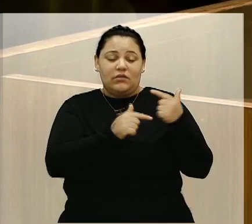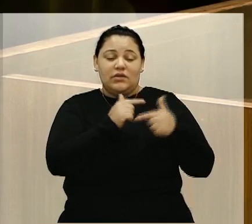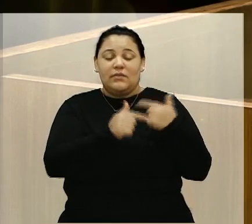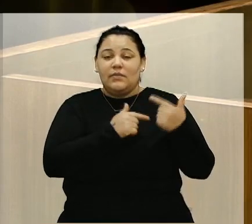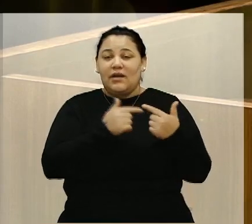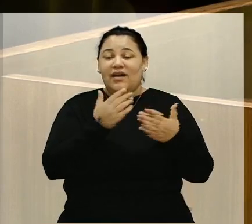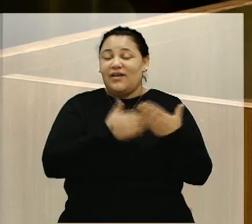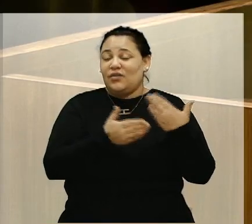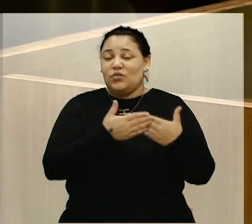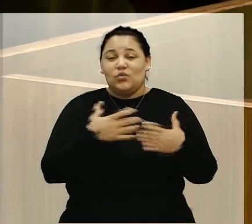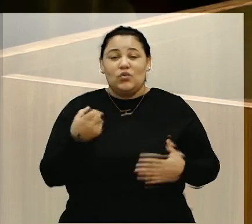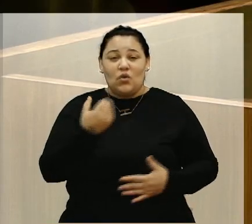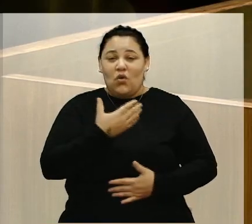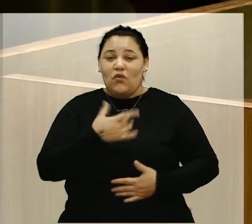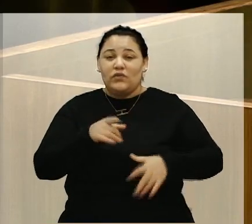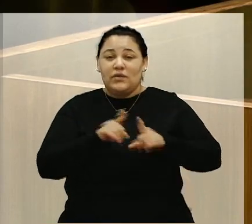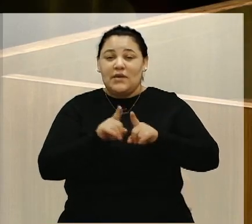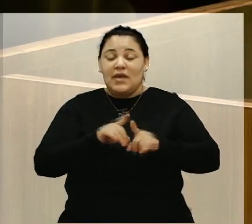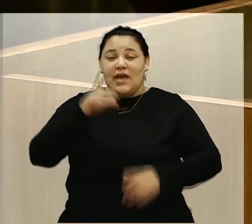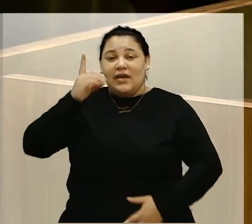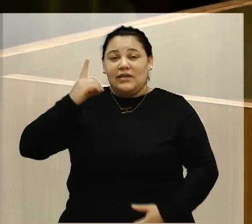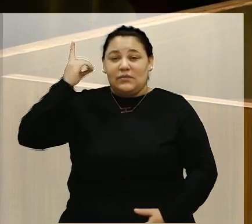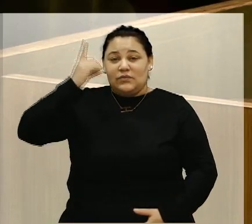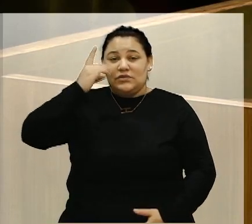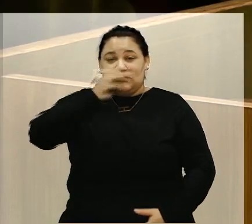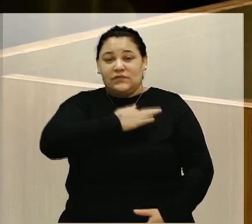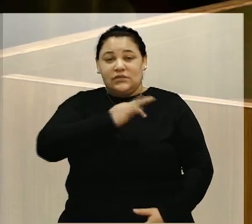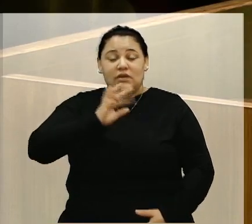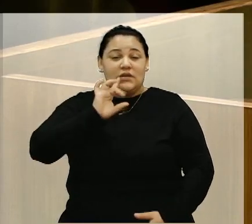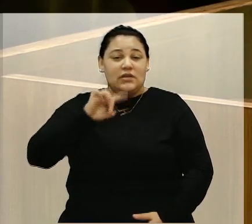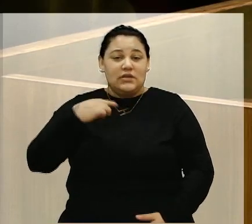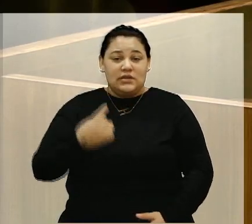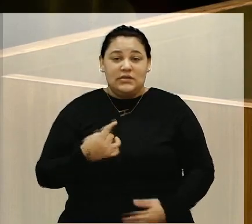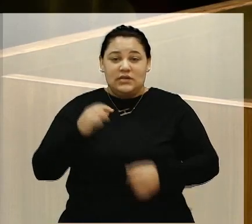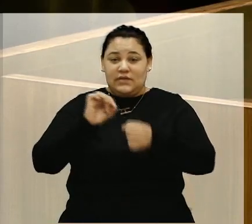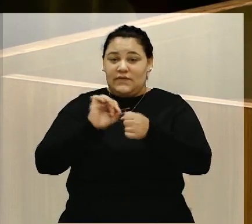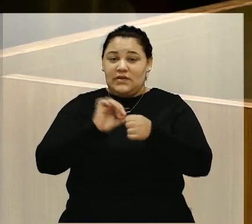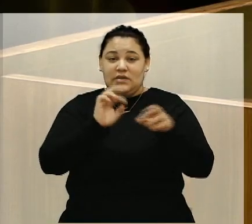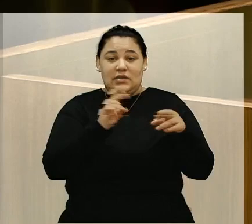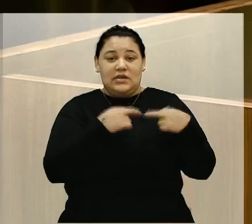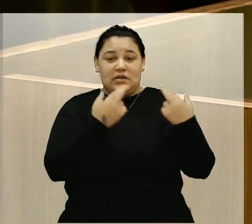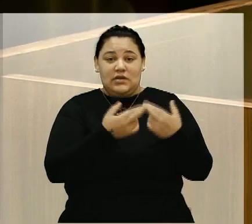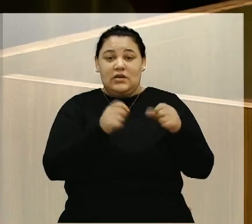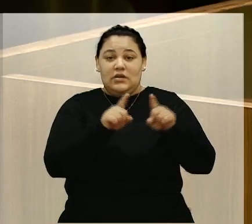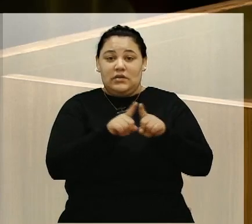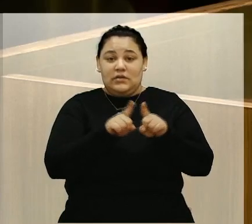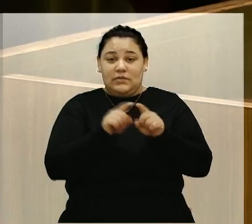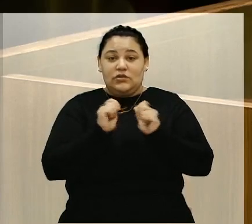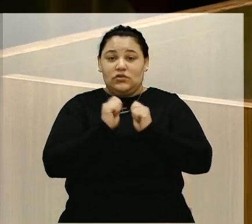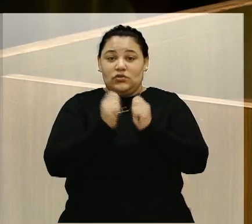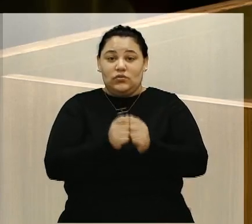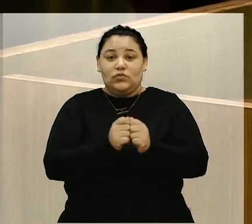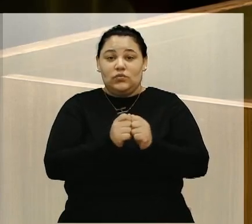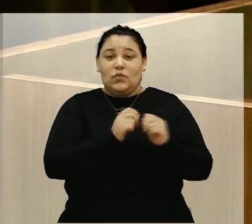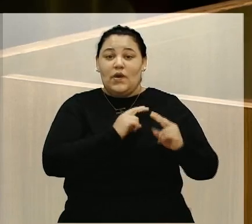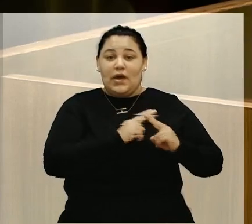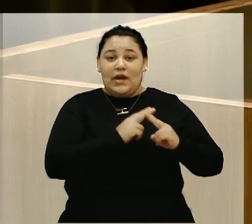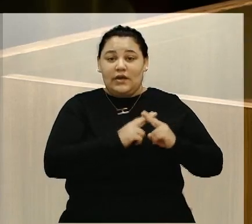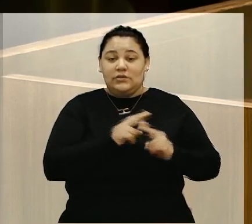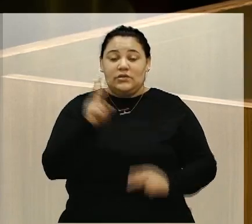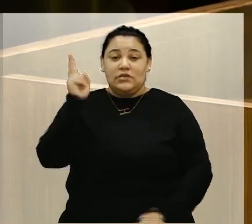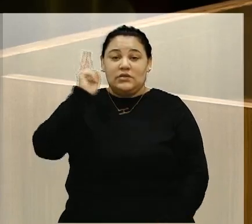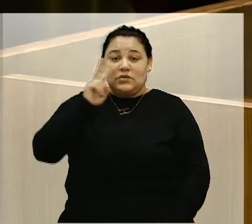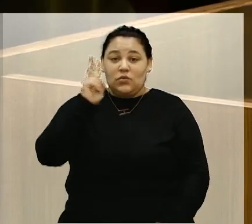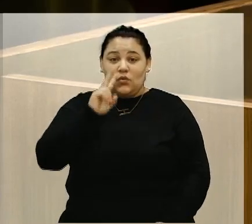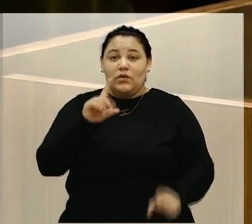muito novo. A deputada federal Denise Pessoa fez essa reunião com a Caixa segunda, foi passado,